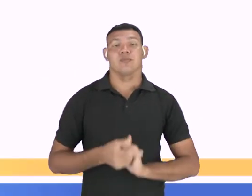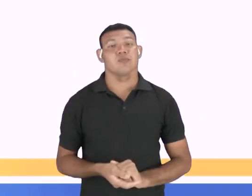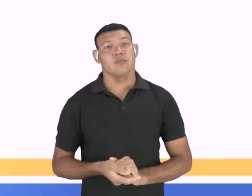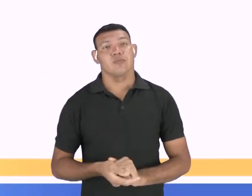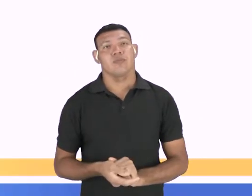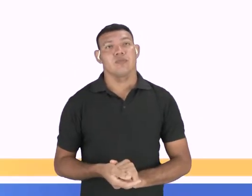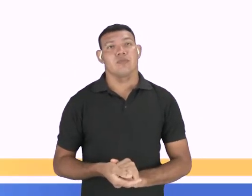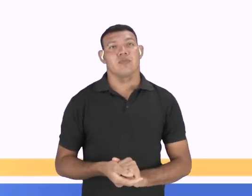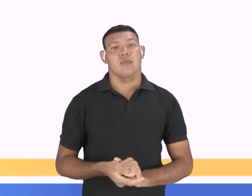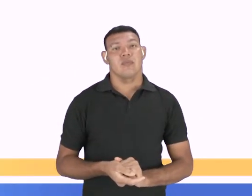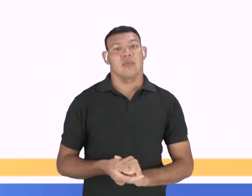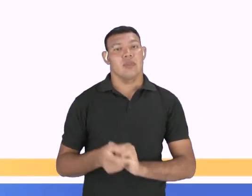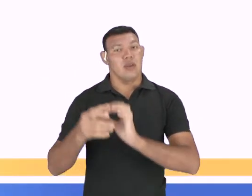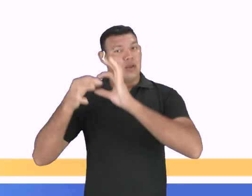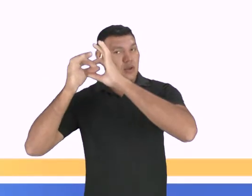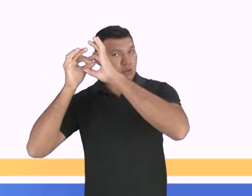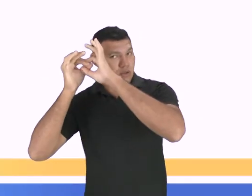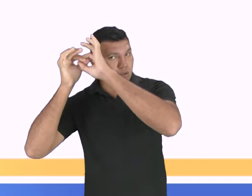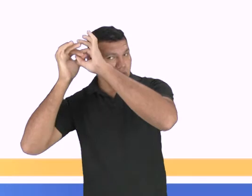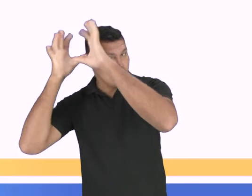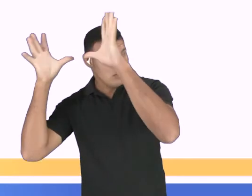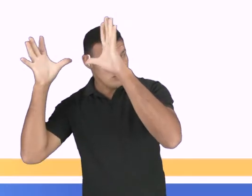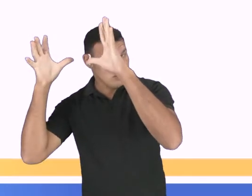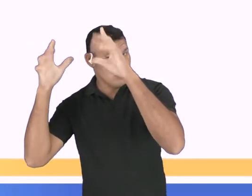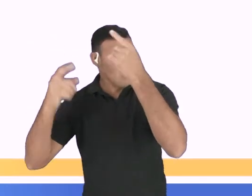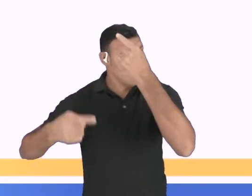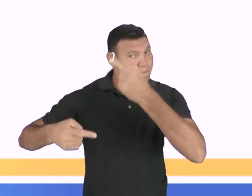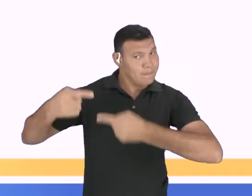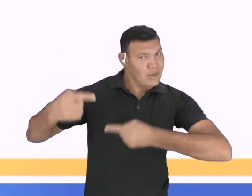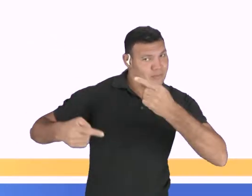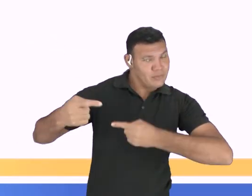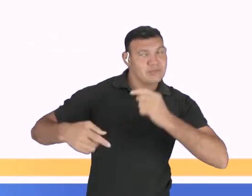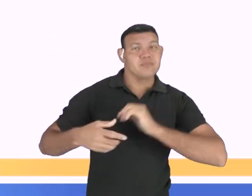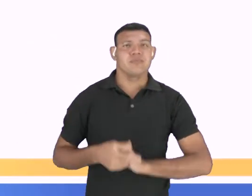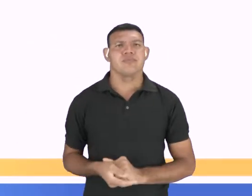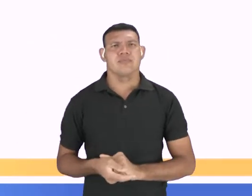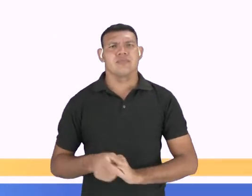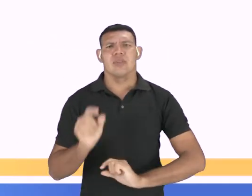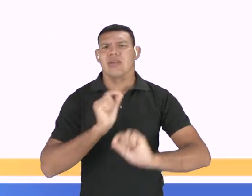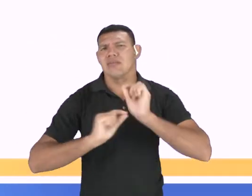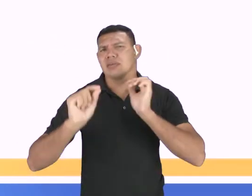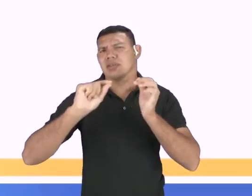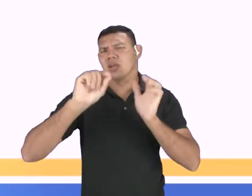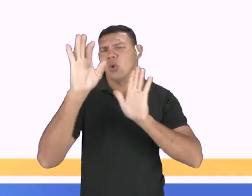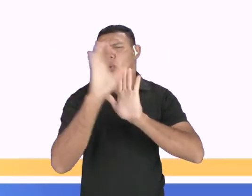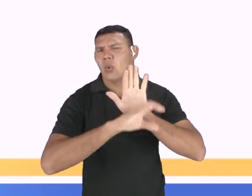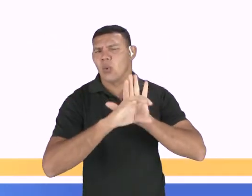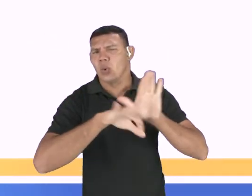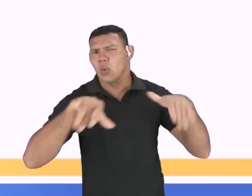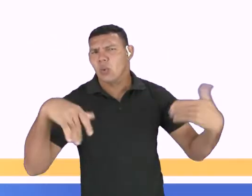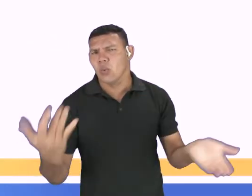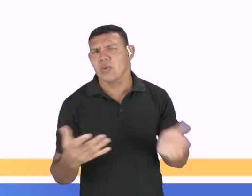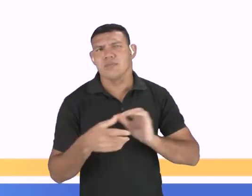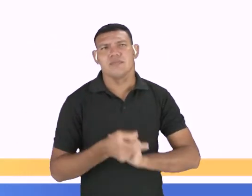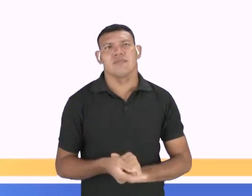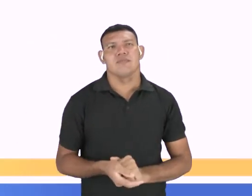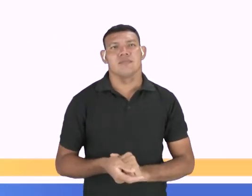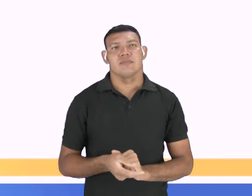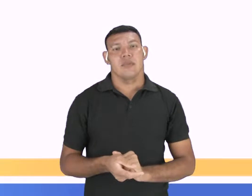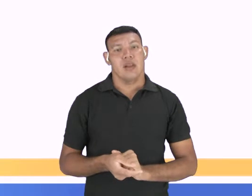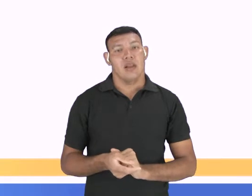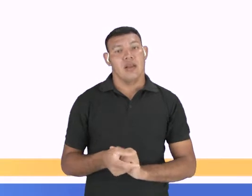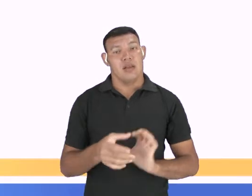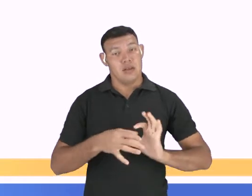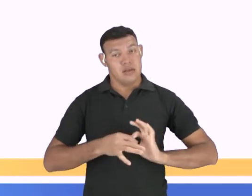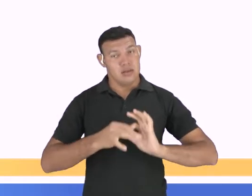Ainda falando sobre o liberalismo político, Agora aqui, o que consiste o chamado liberalismo político? Liberdade